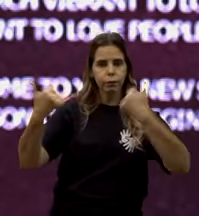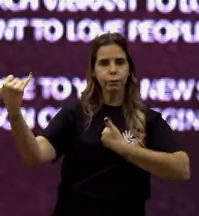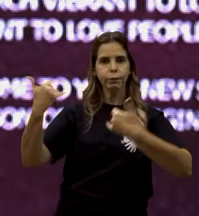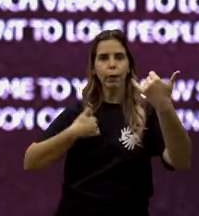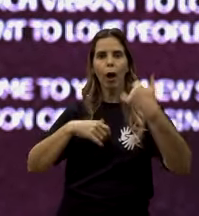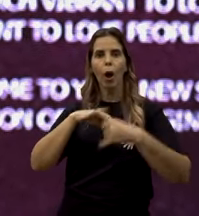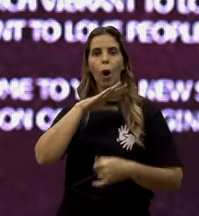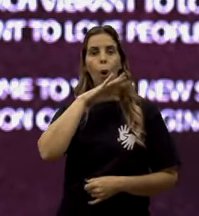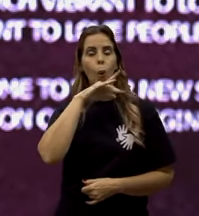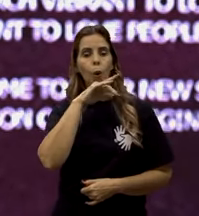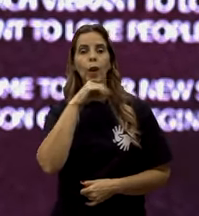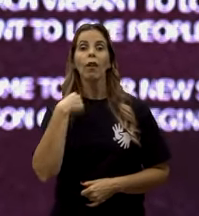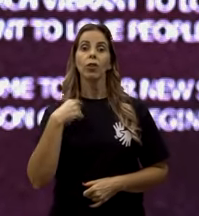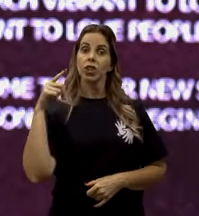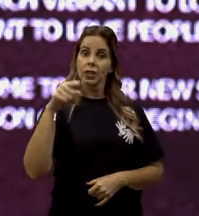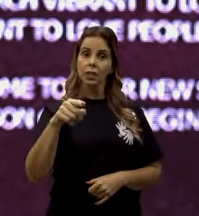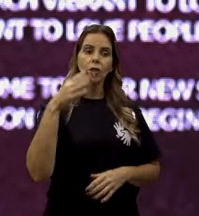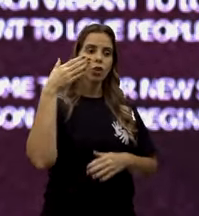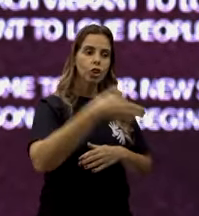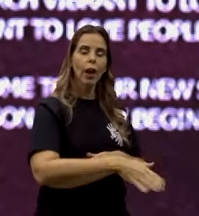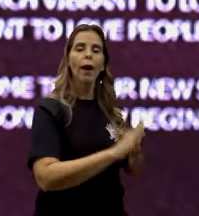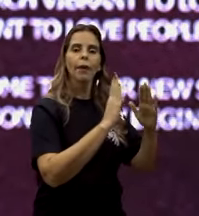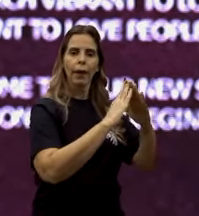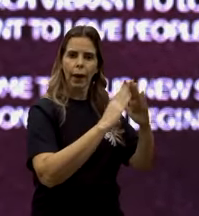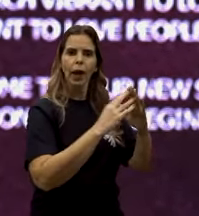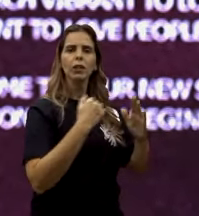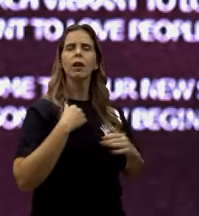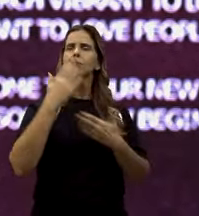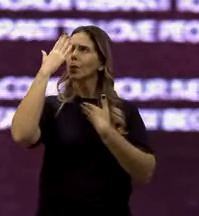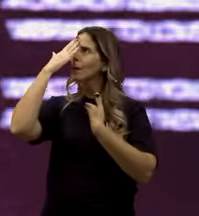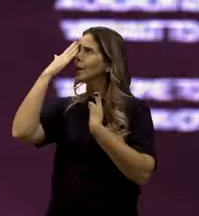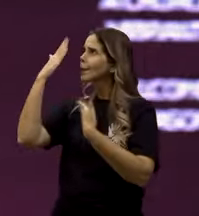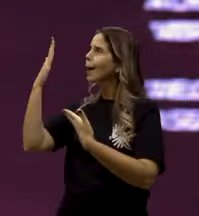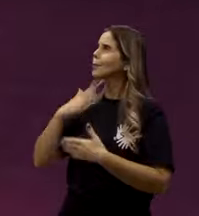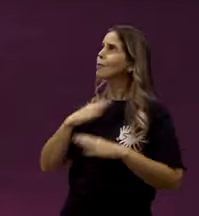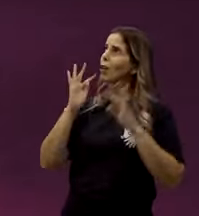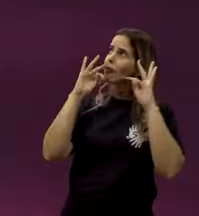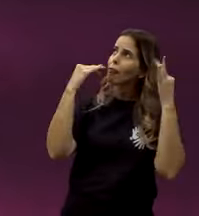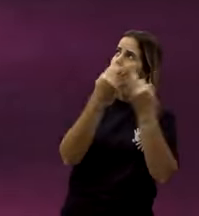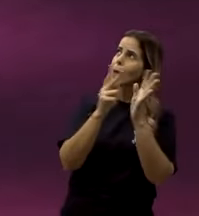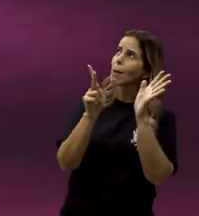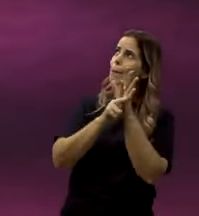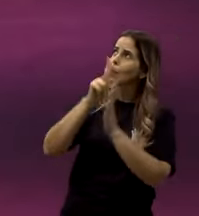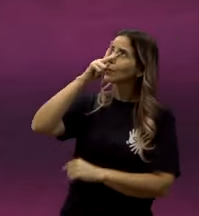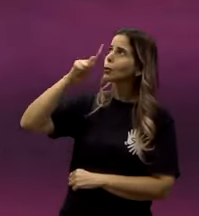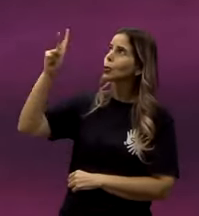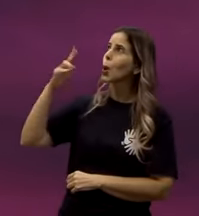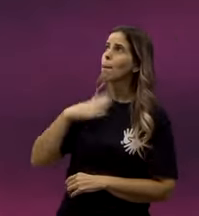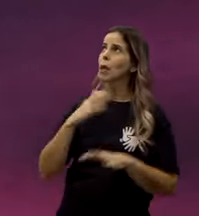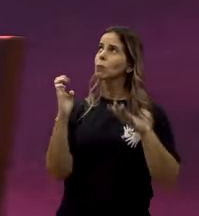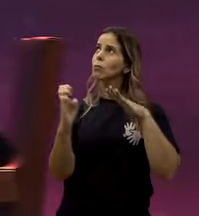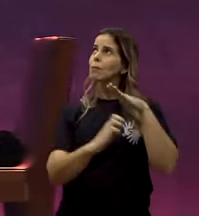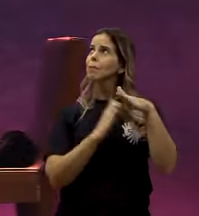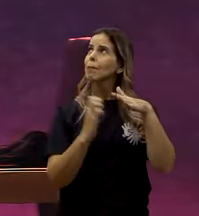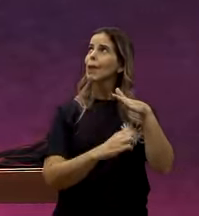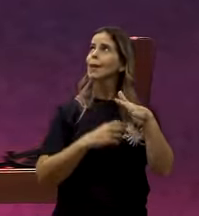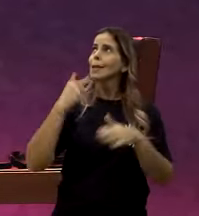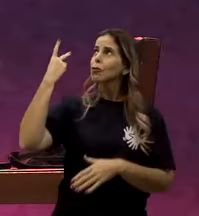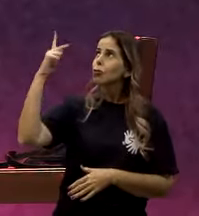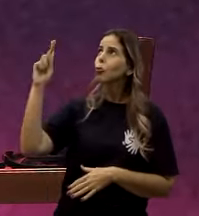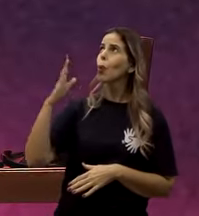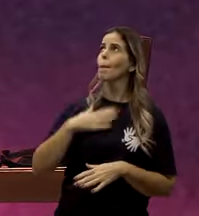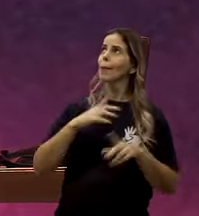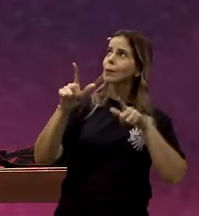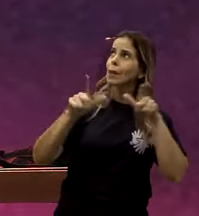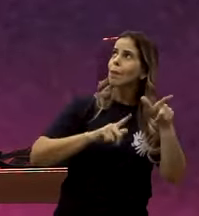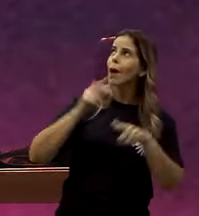é hora de você entrar na tua casa e dizer Deus obrigado porque minha casa Te Pertence minha família te pertence Eu Sou Blindado minha empresa é blindada meu trabalho é blindado